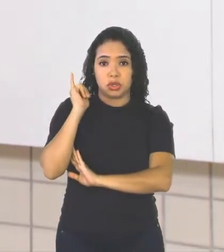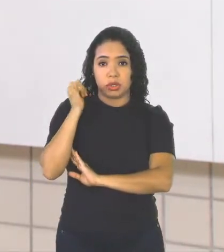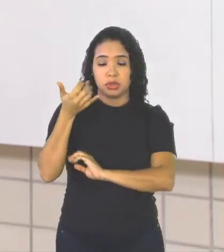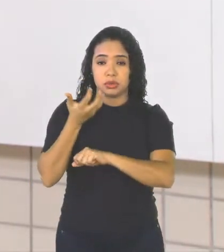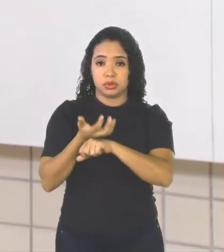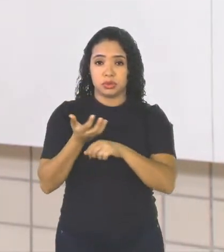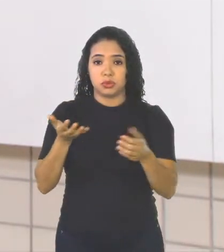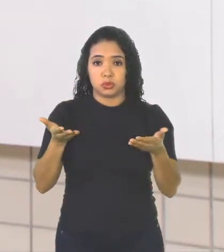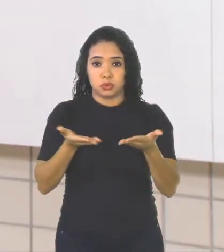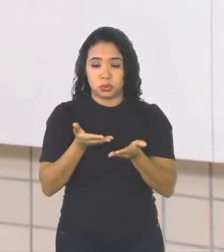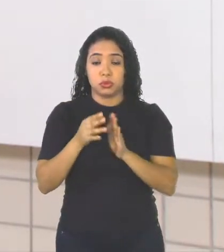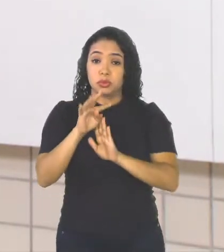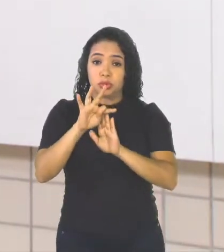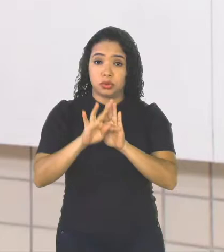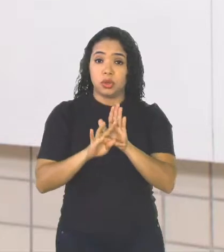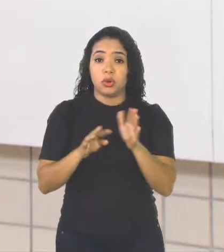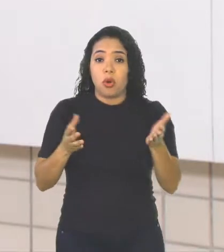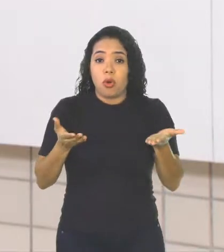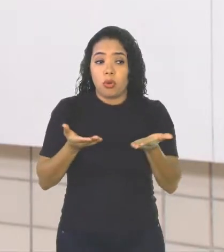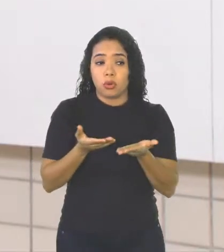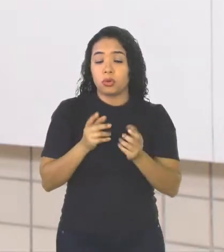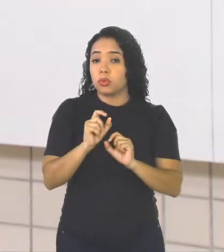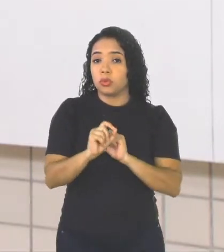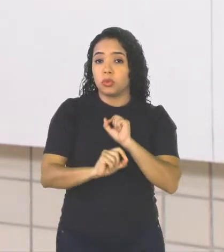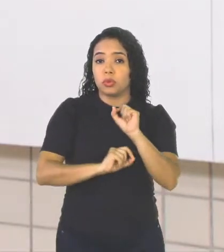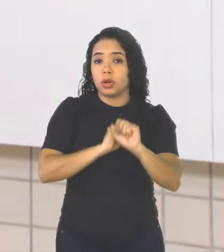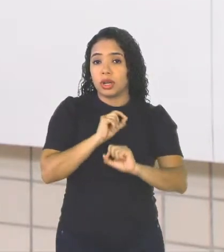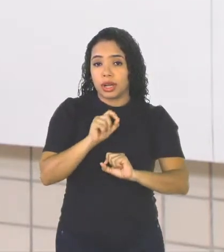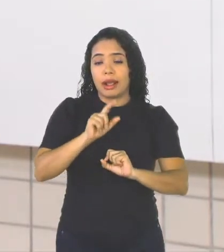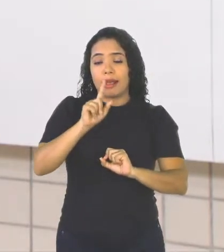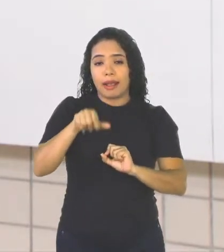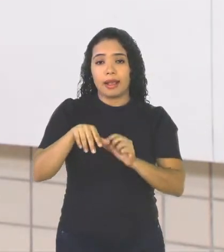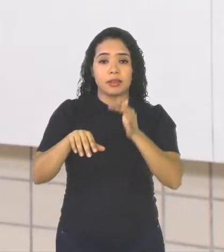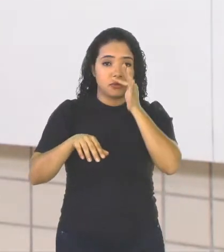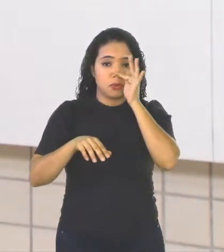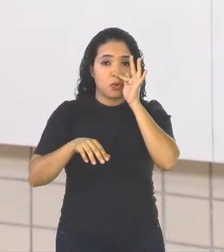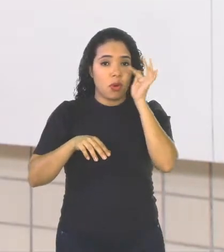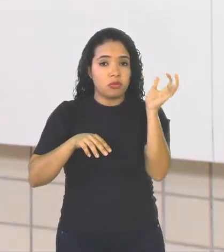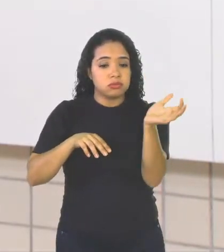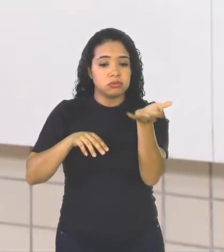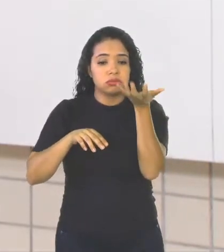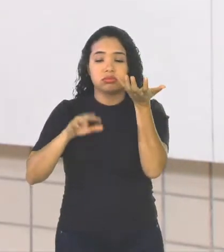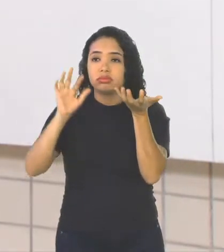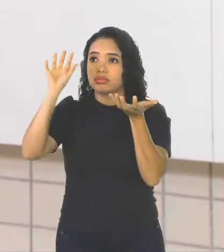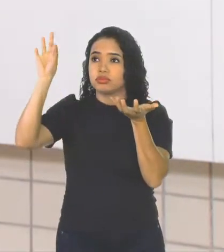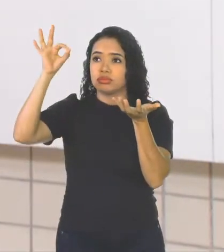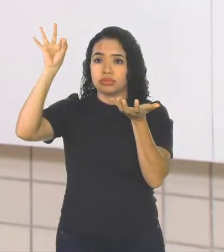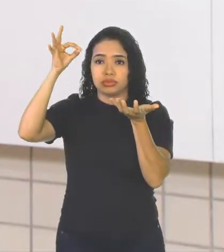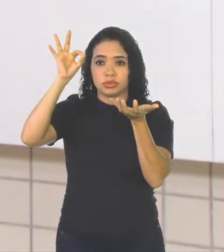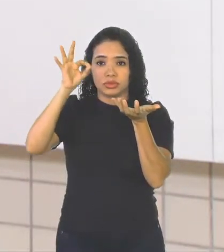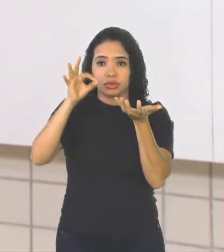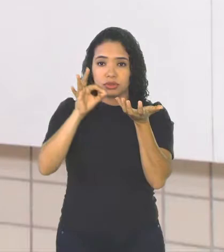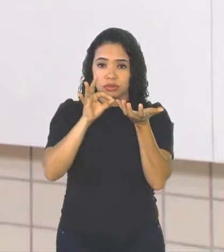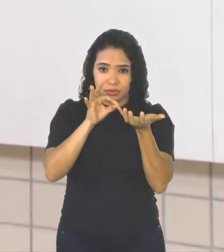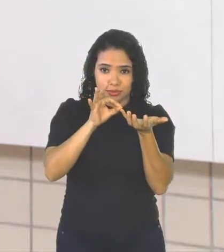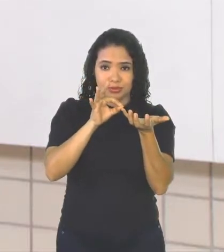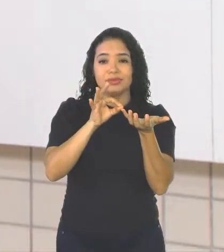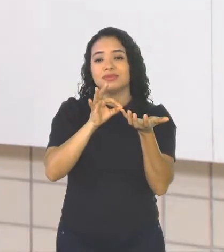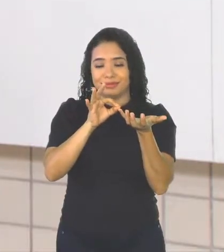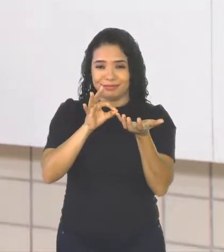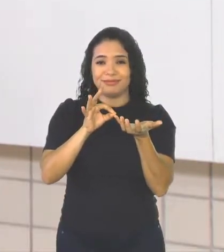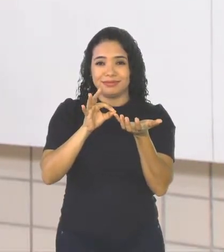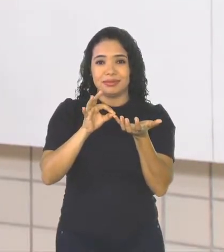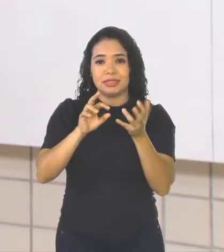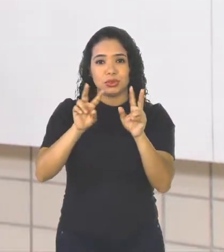gente vai trabalhar hoje, ele se intitula como A Beija-Flor e o Girassol. Isso mesmo,